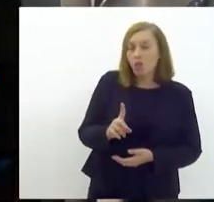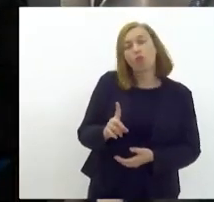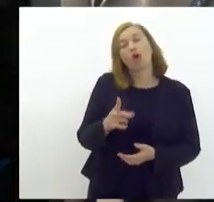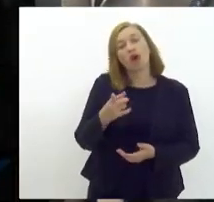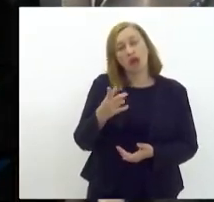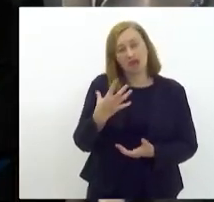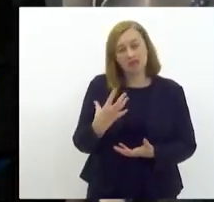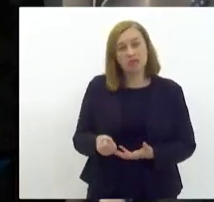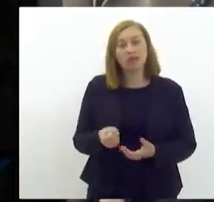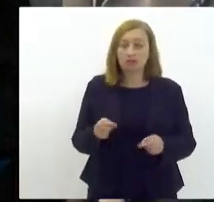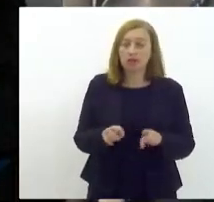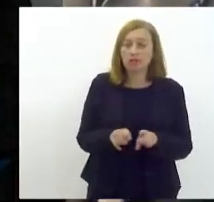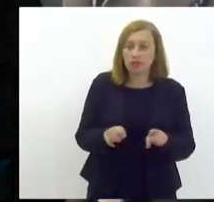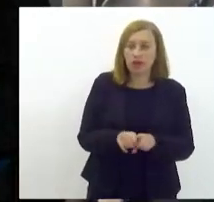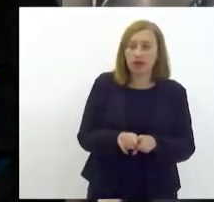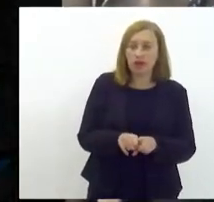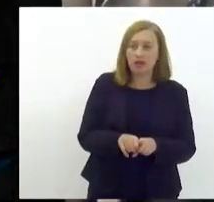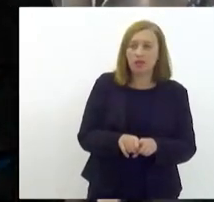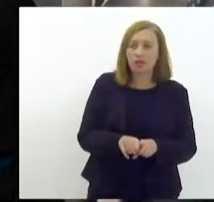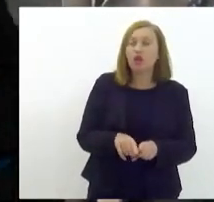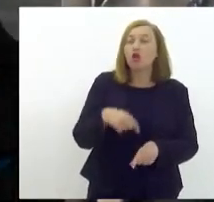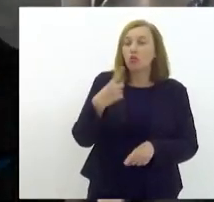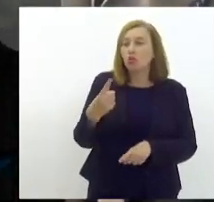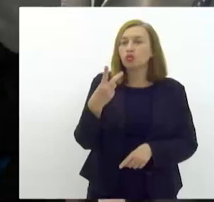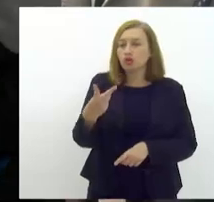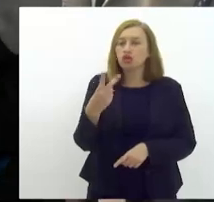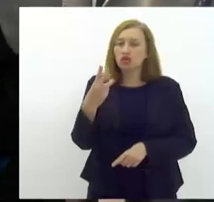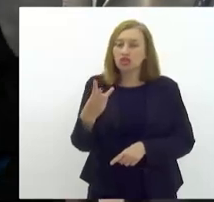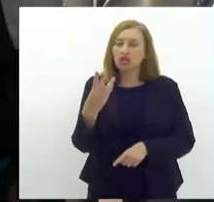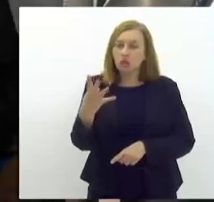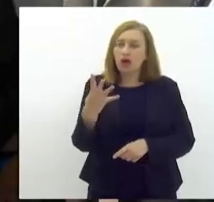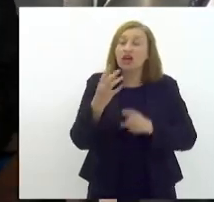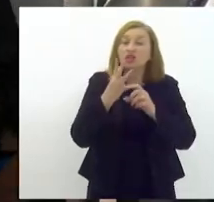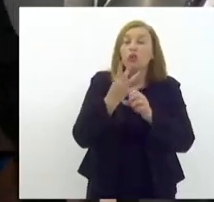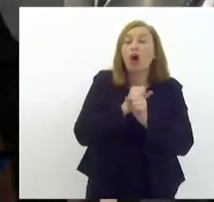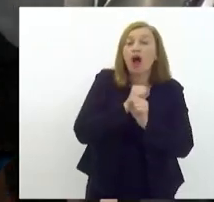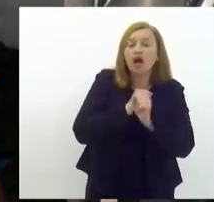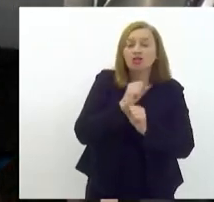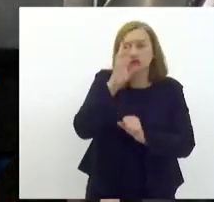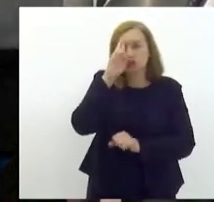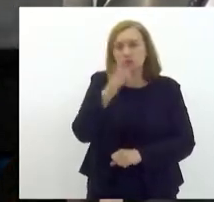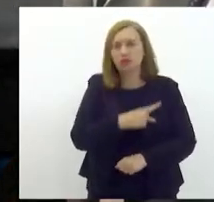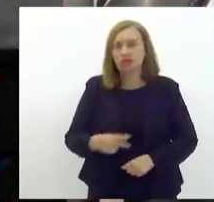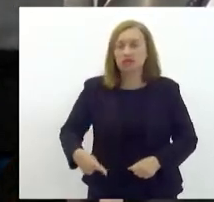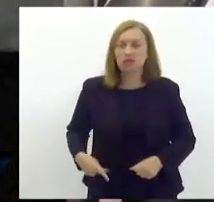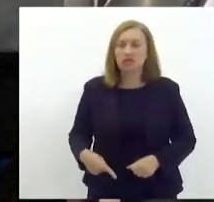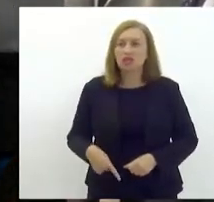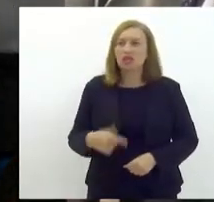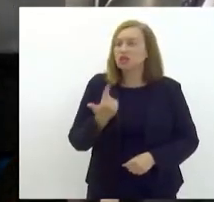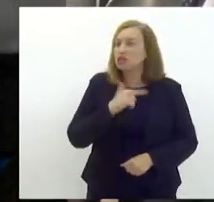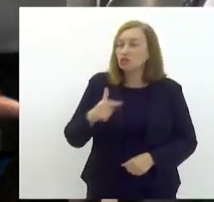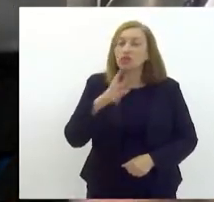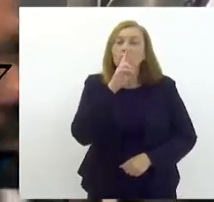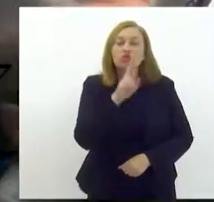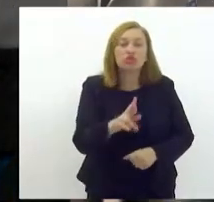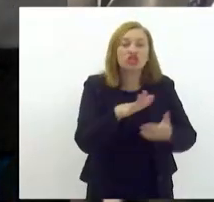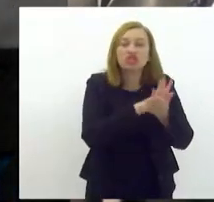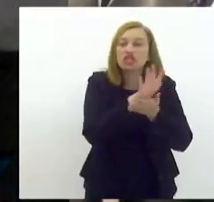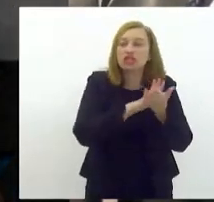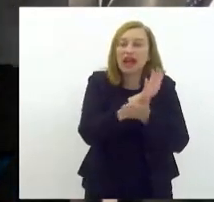é que às vezes um dois três quatro anos quatro anos senhor presidente e nós não temos resposta